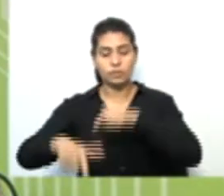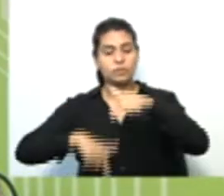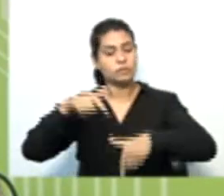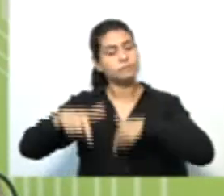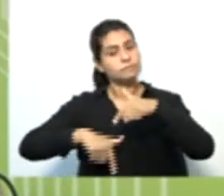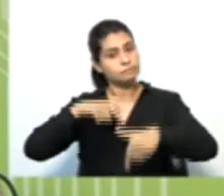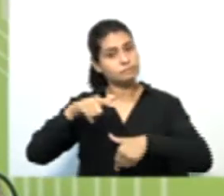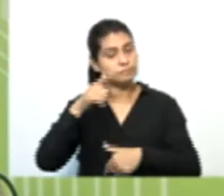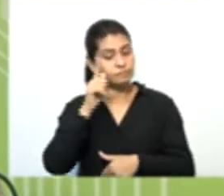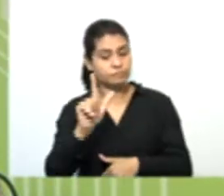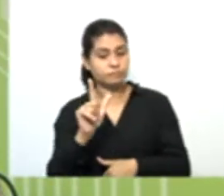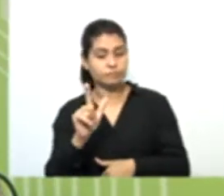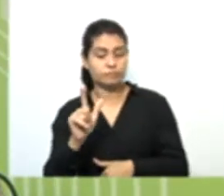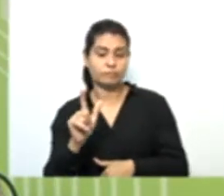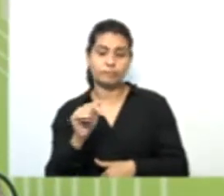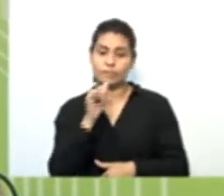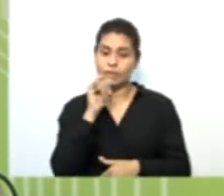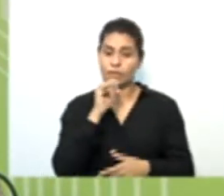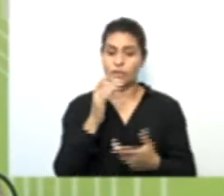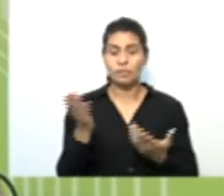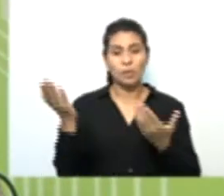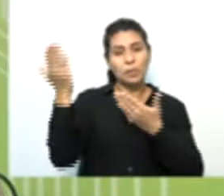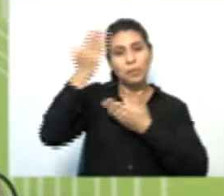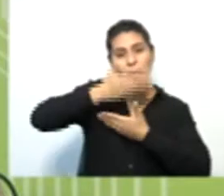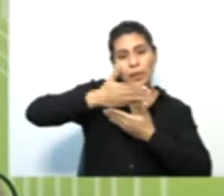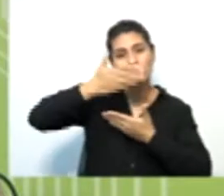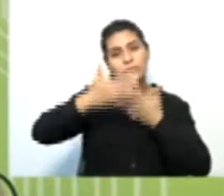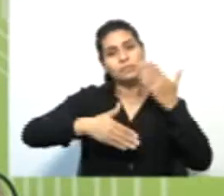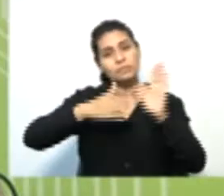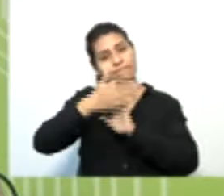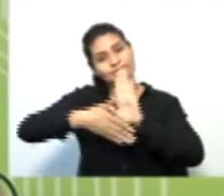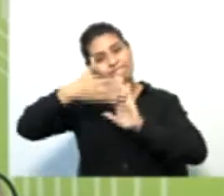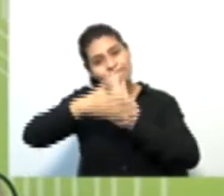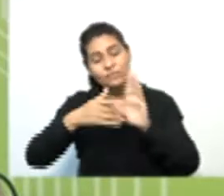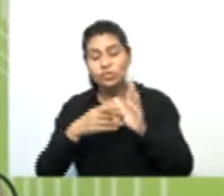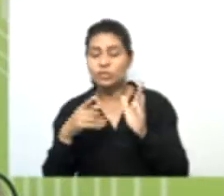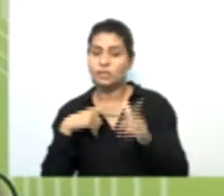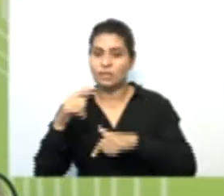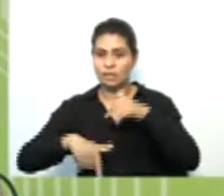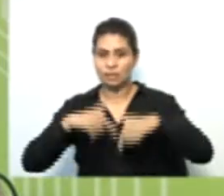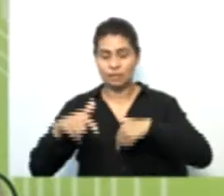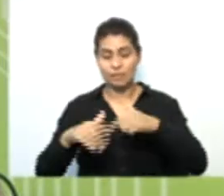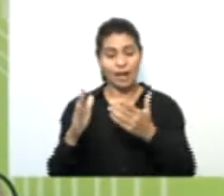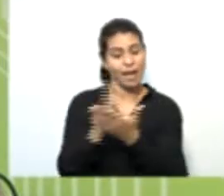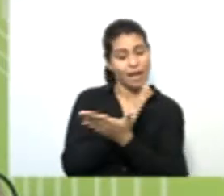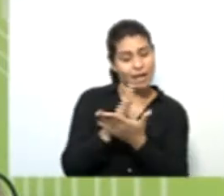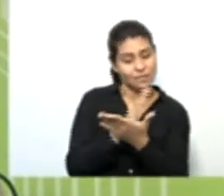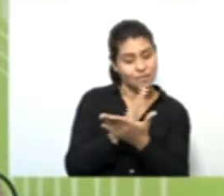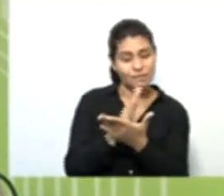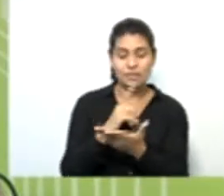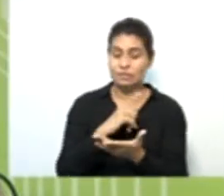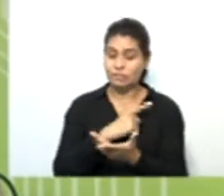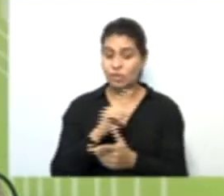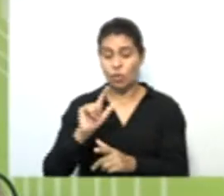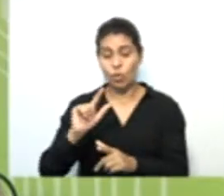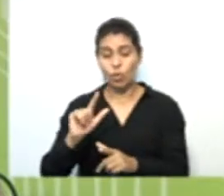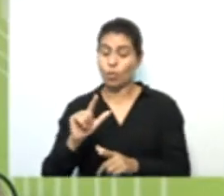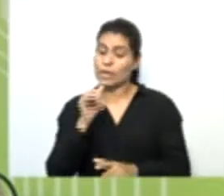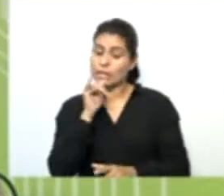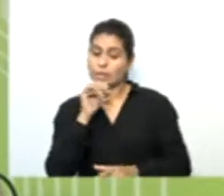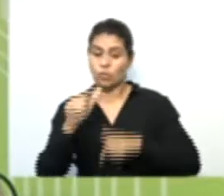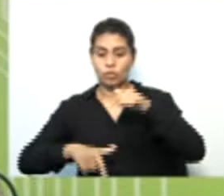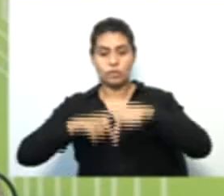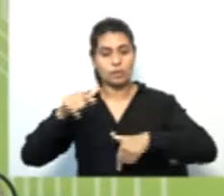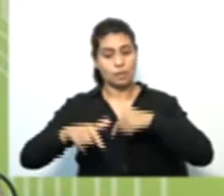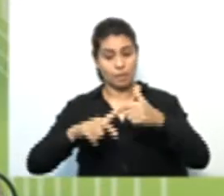trabalho para mascarar um processo de contratação de trabalho. Muitas vezes a gente tem no trabalho formal, por exemplo,